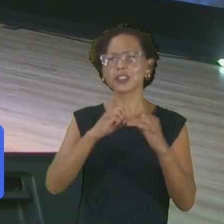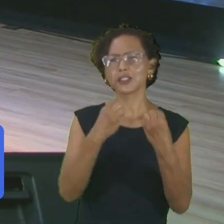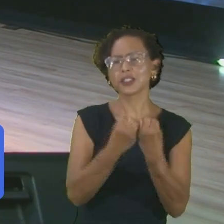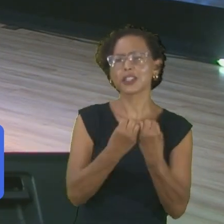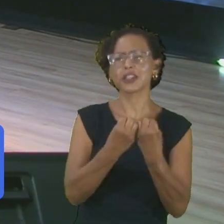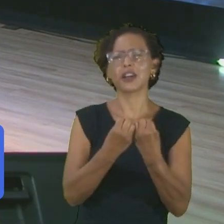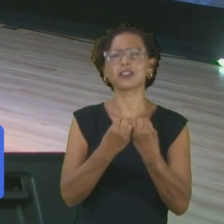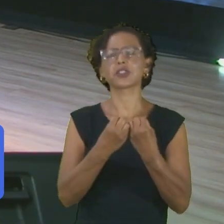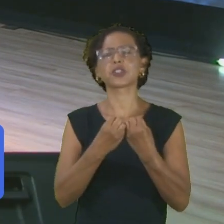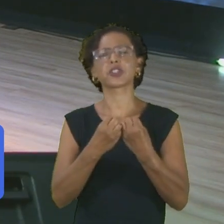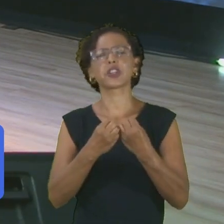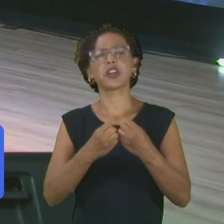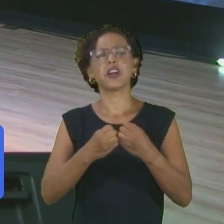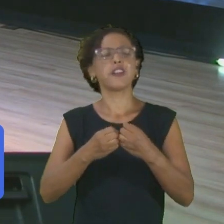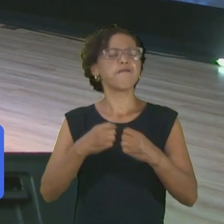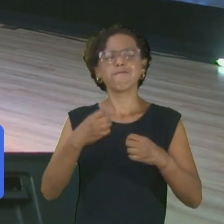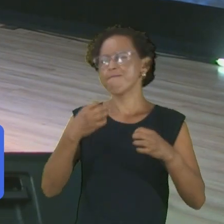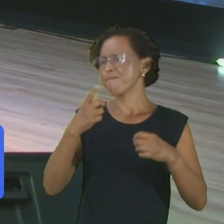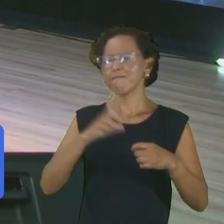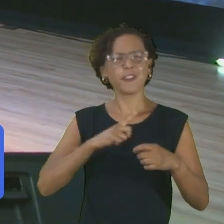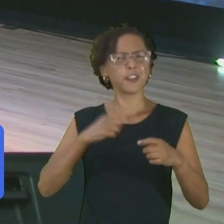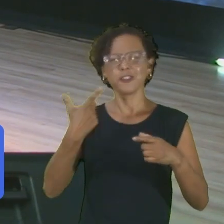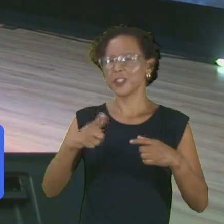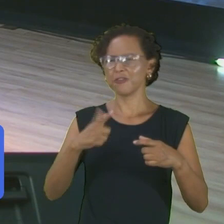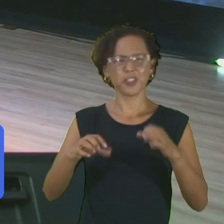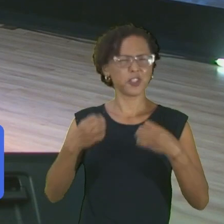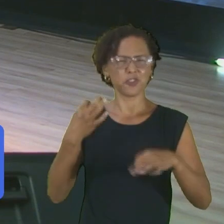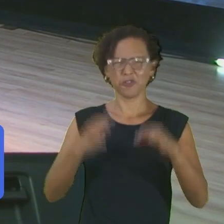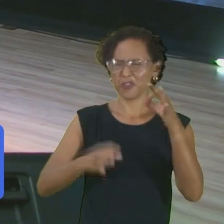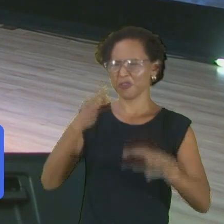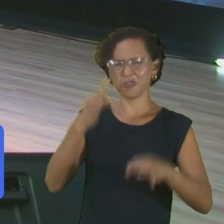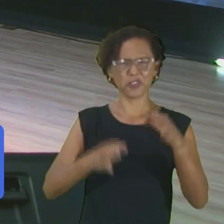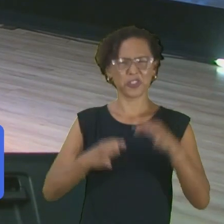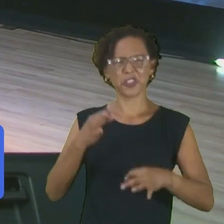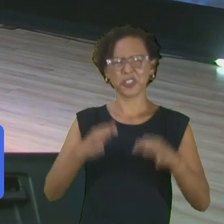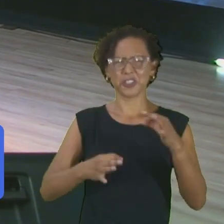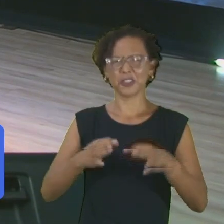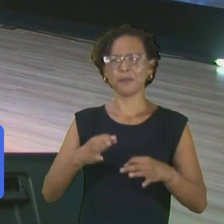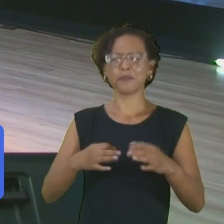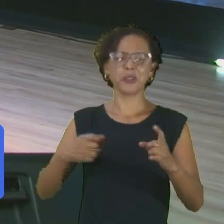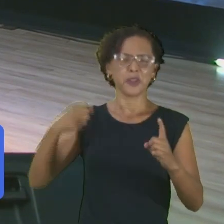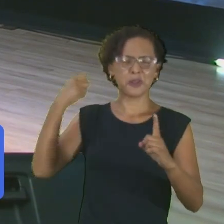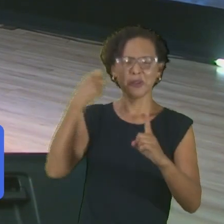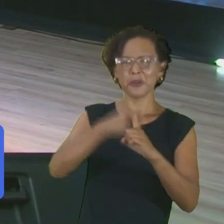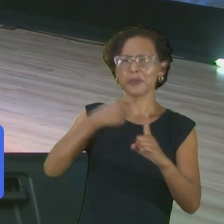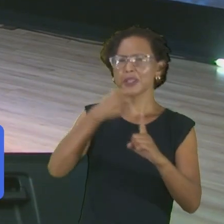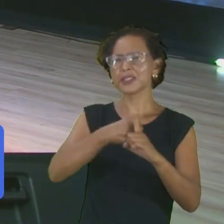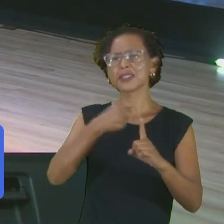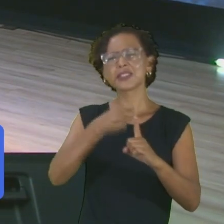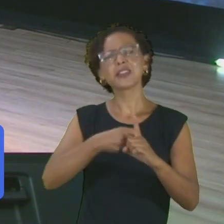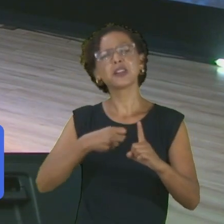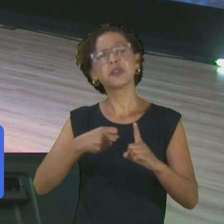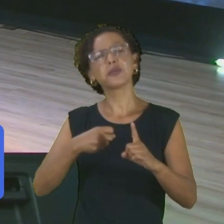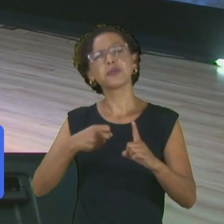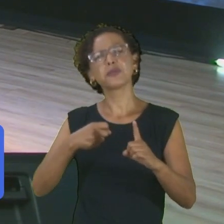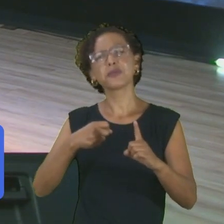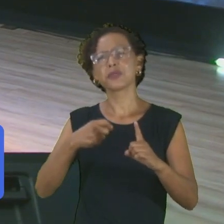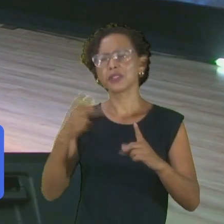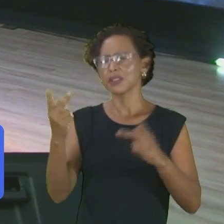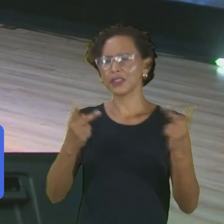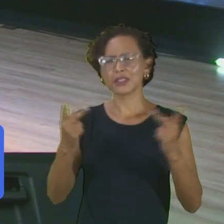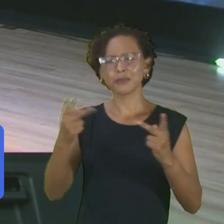com a questão da injustiça, da opressão entre as próprias